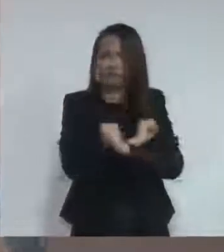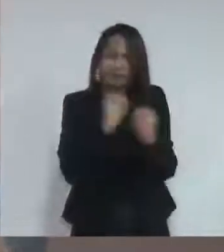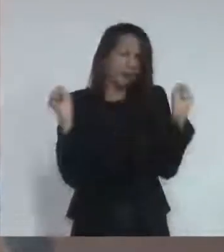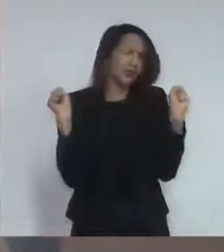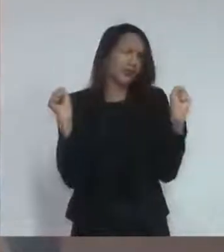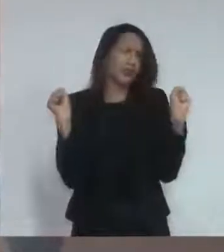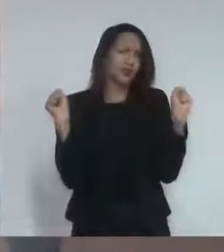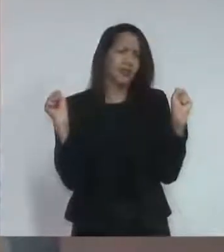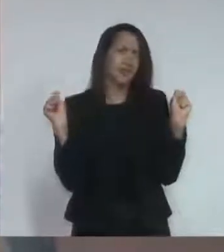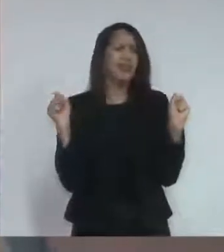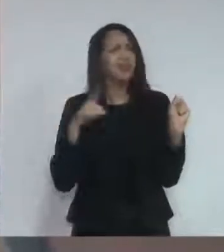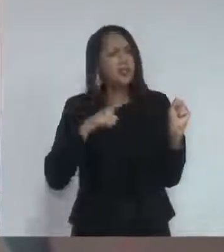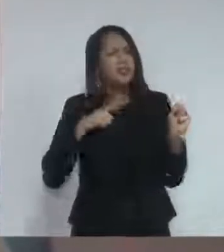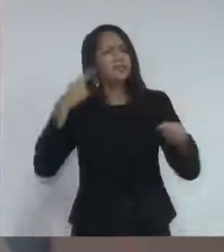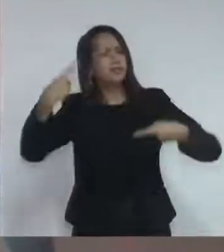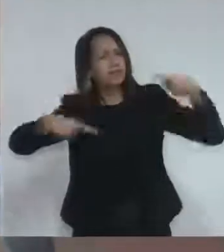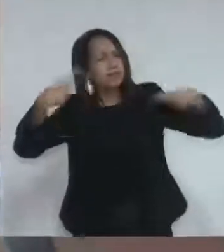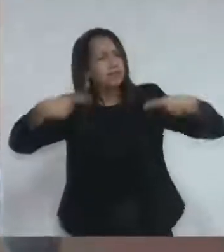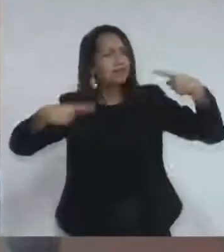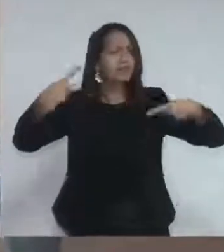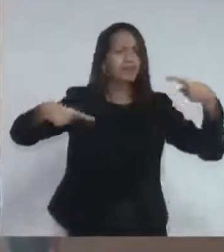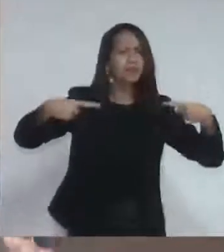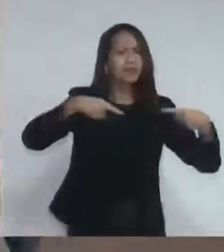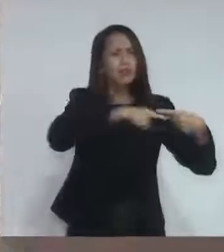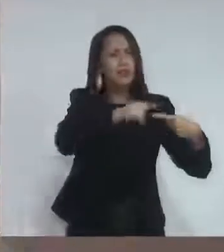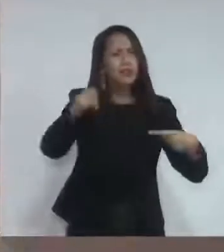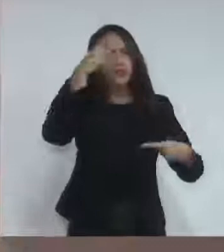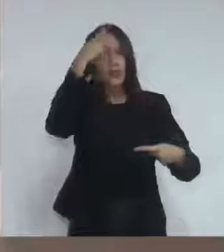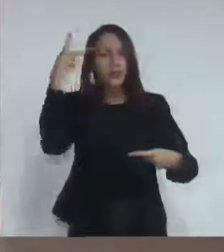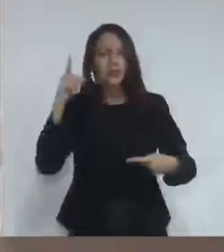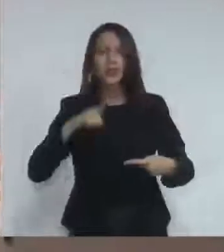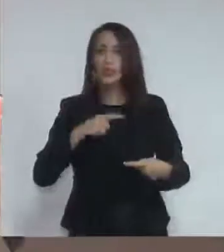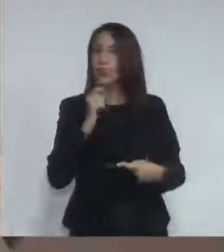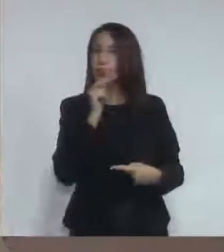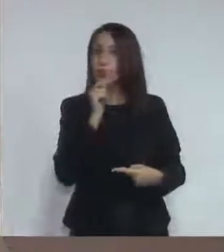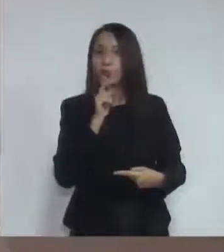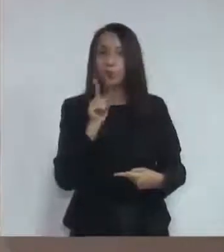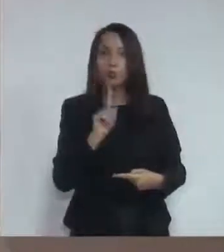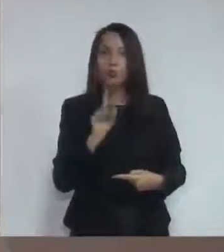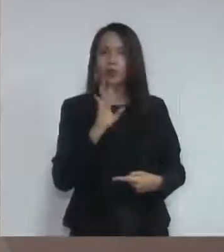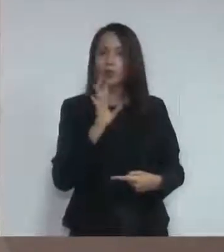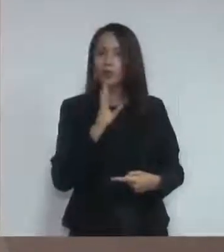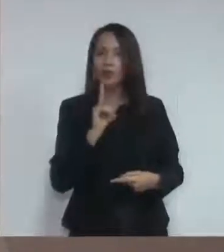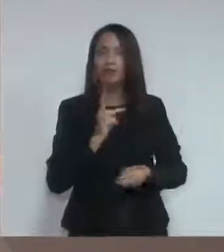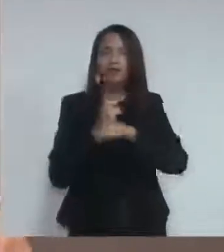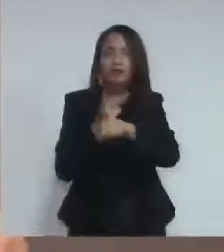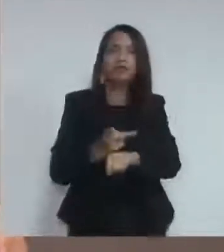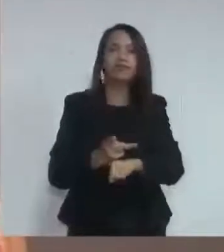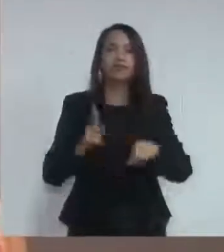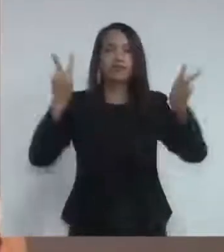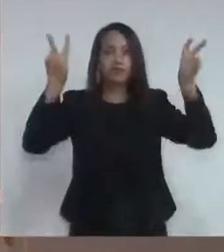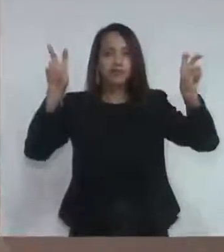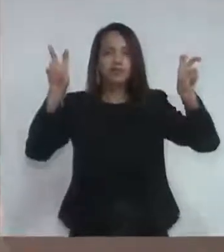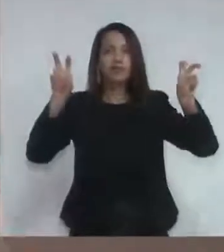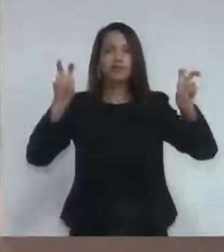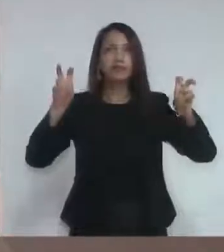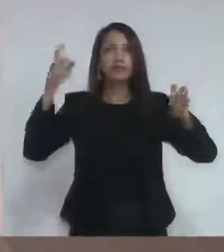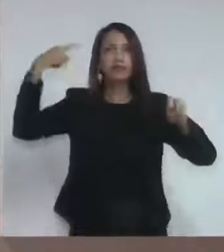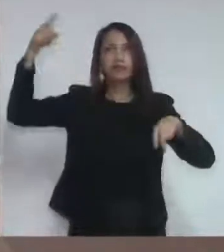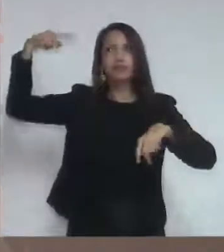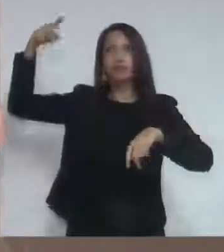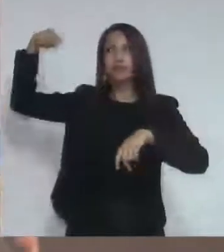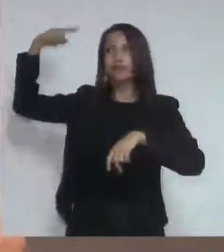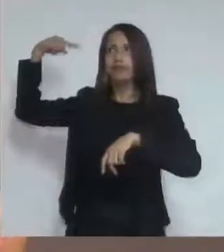discussão, quando algumas pessoas, talvez por não conhecer o tema, buscam informações passadas, não é quase